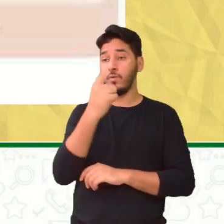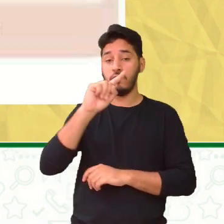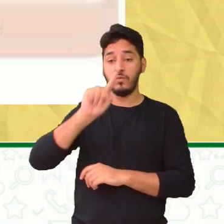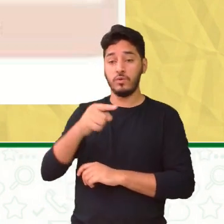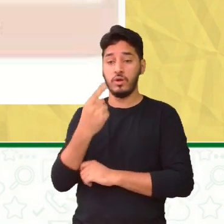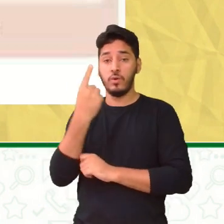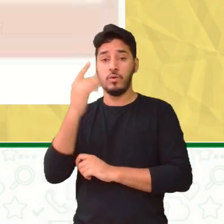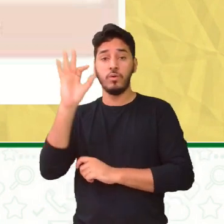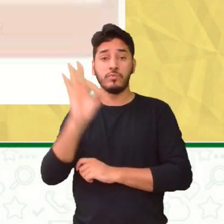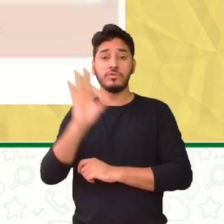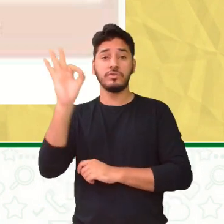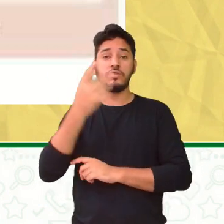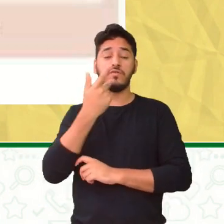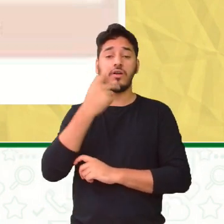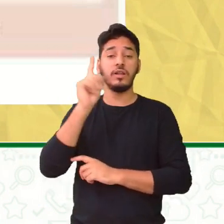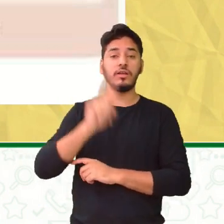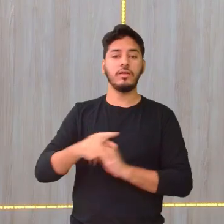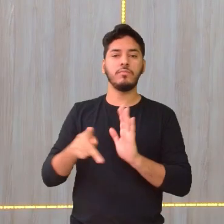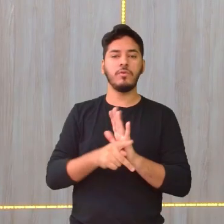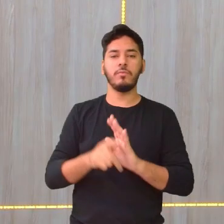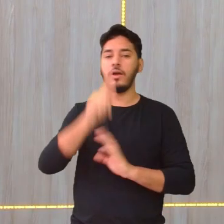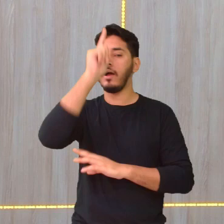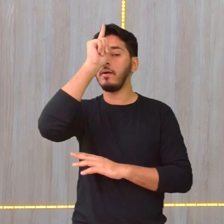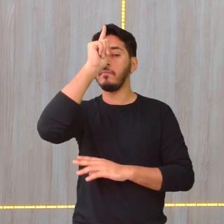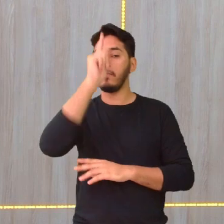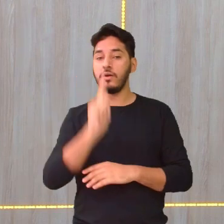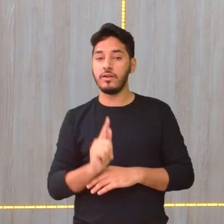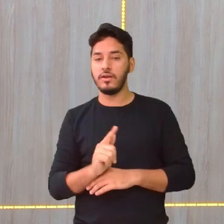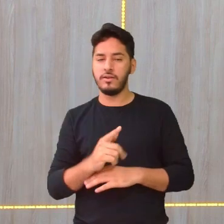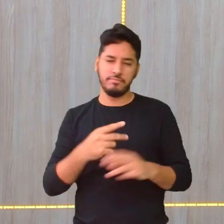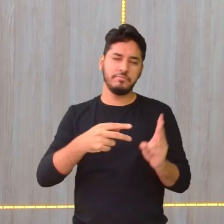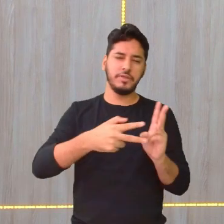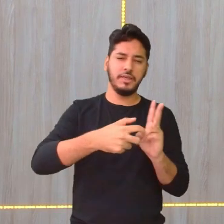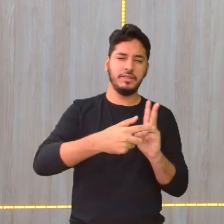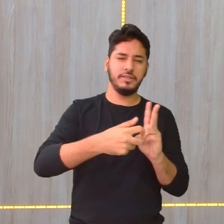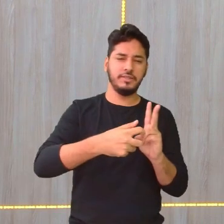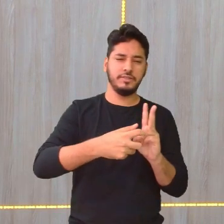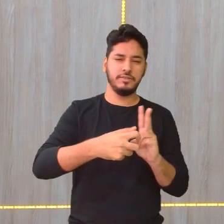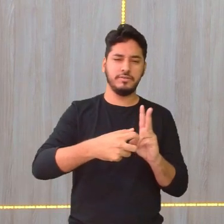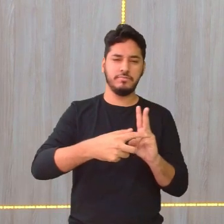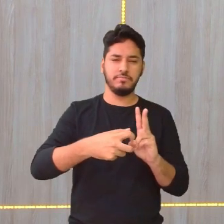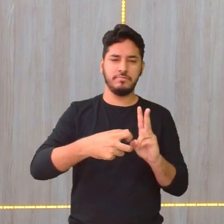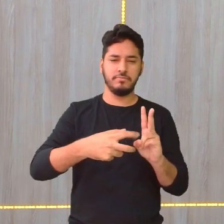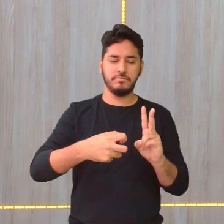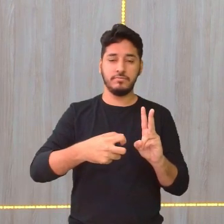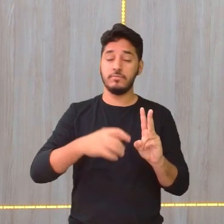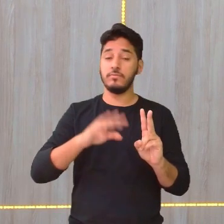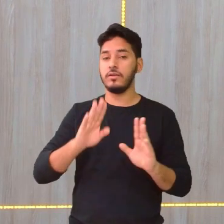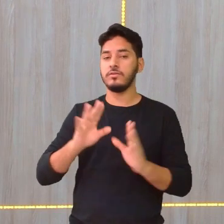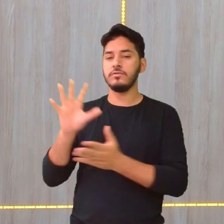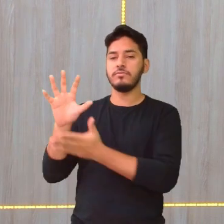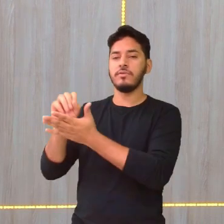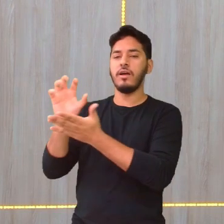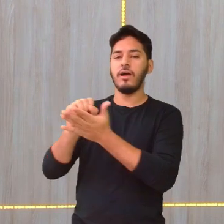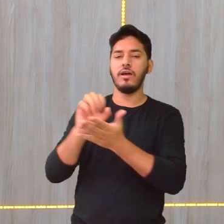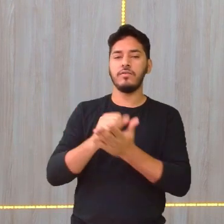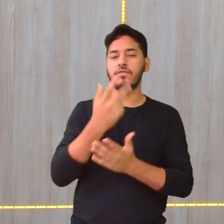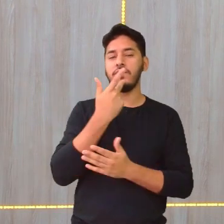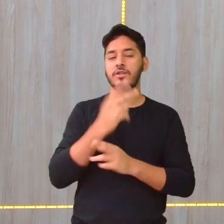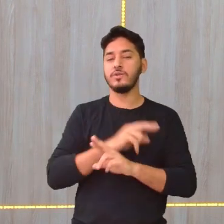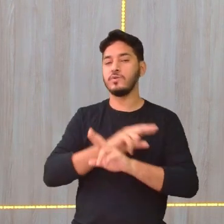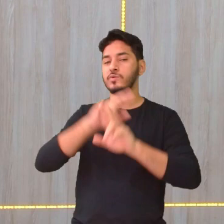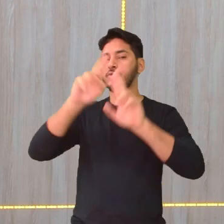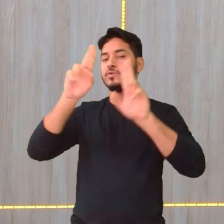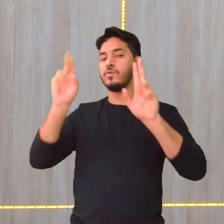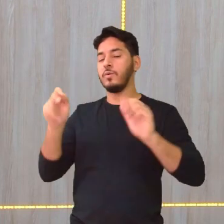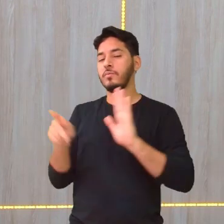1,1% se declara como amarela. Então, minha gente, esse dado ele veio na nossa aula falando sobre a construção,